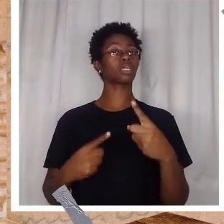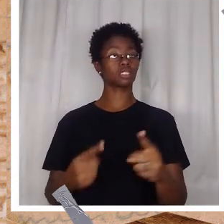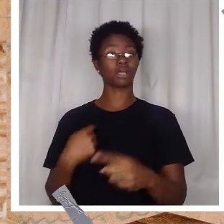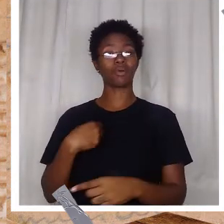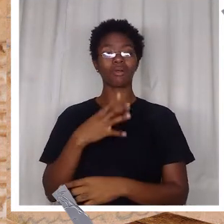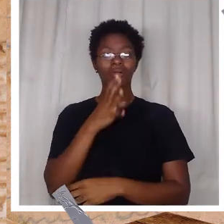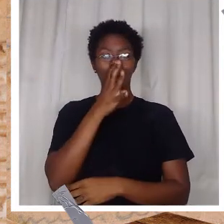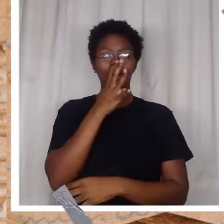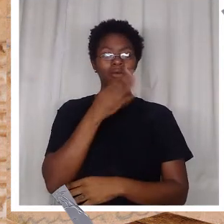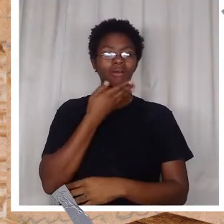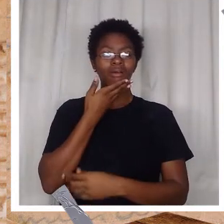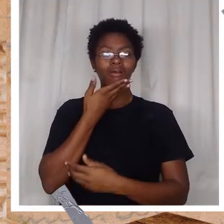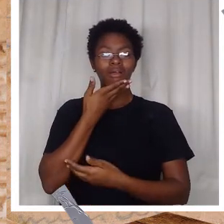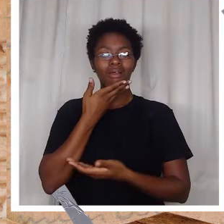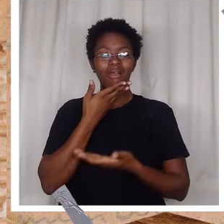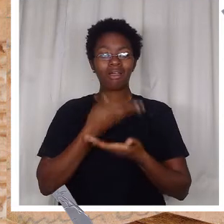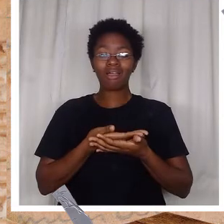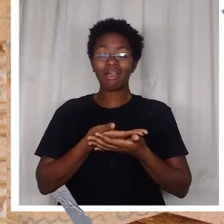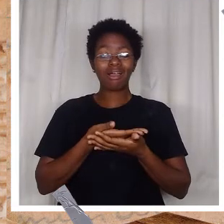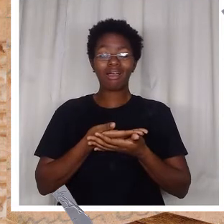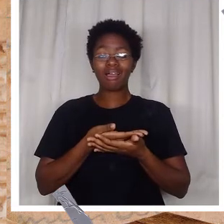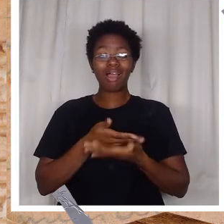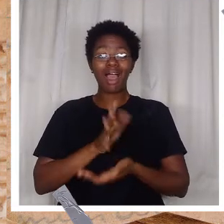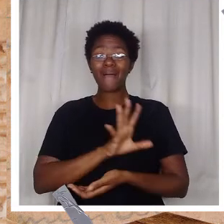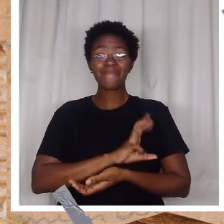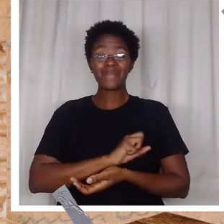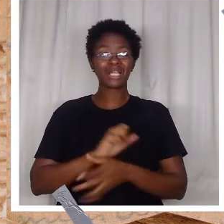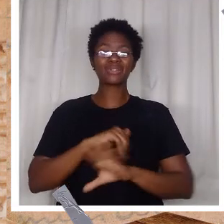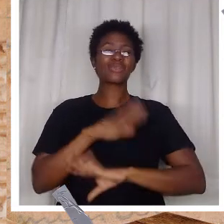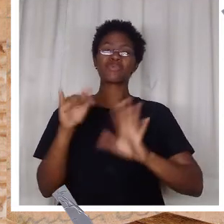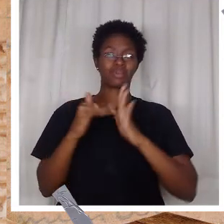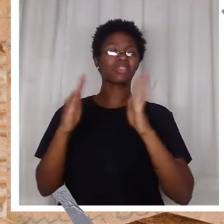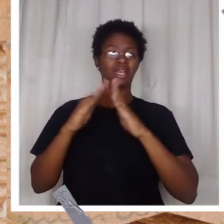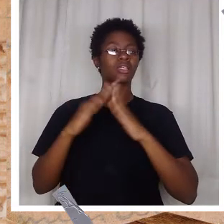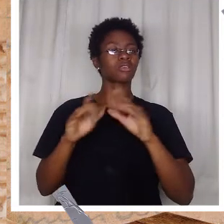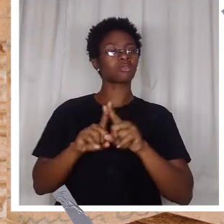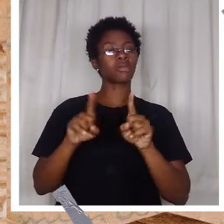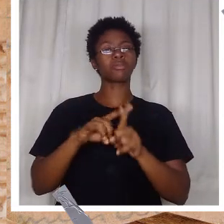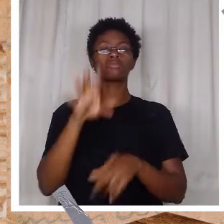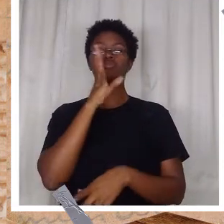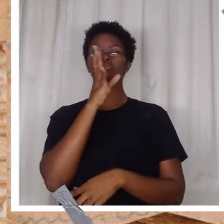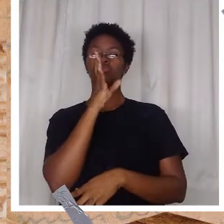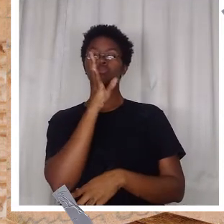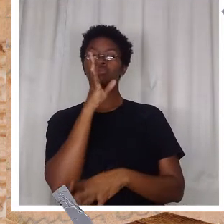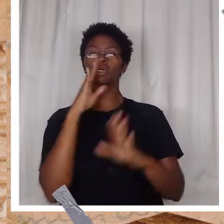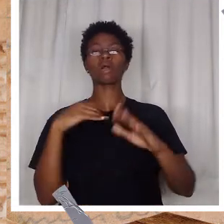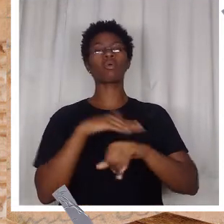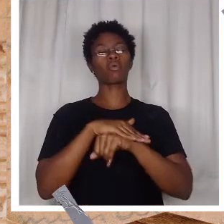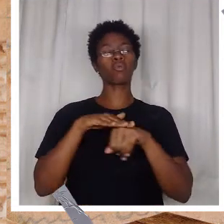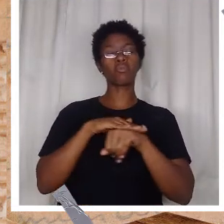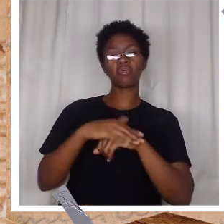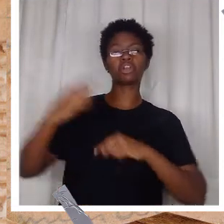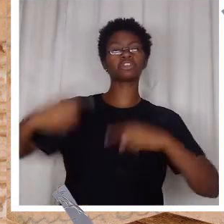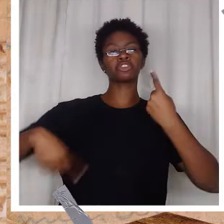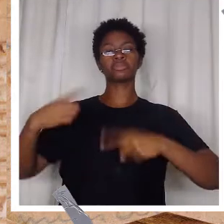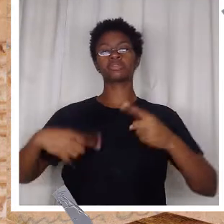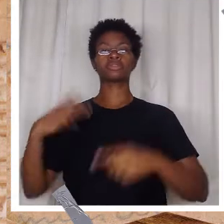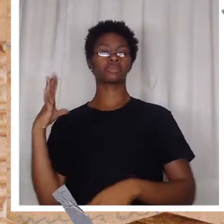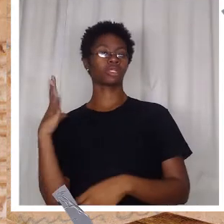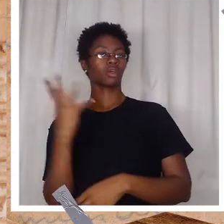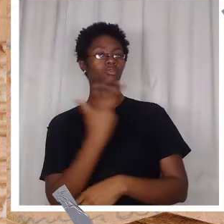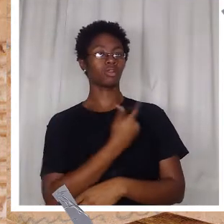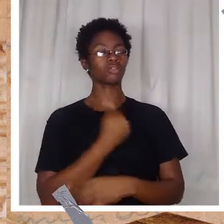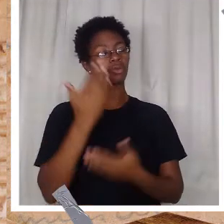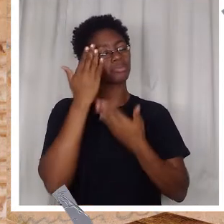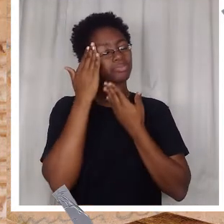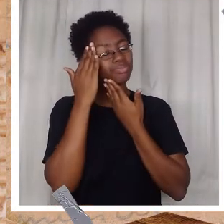assistindo, todo mundo também nas suas casas pôde contemplar uma conversa muito boa, um debate muito rico, e eu